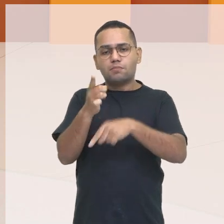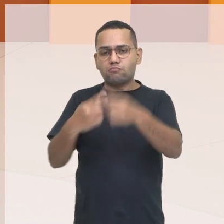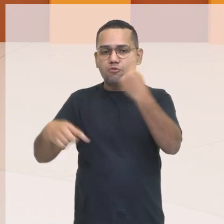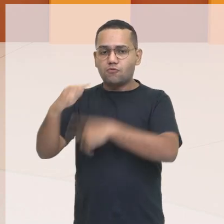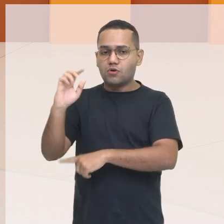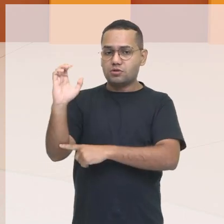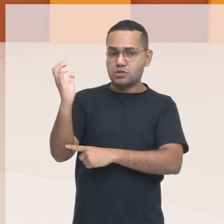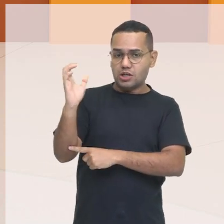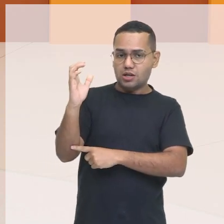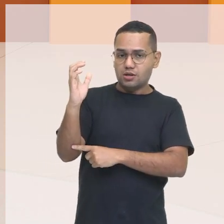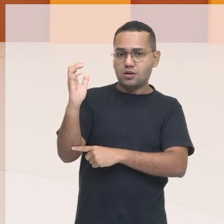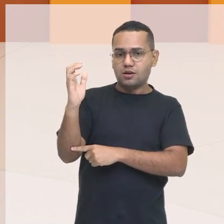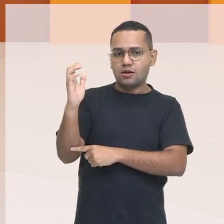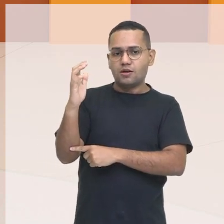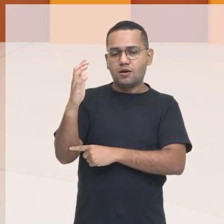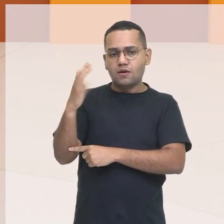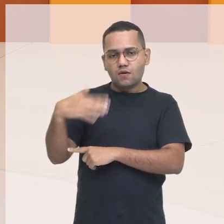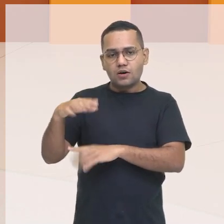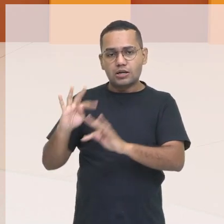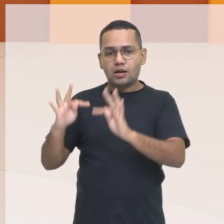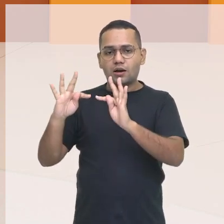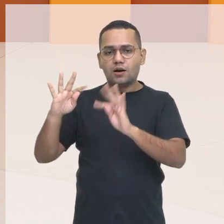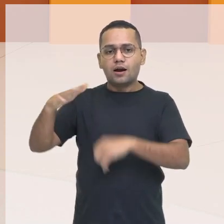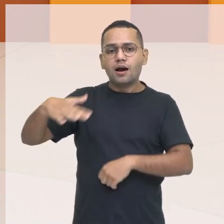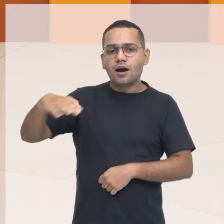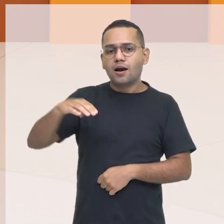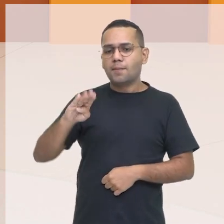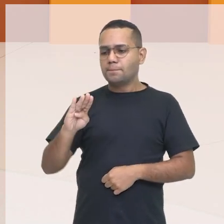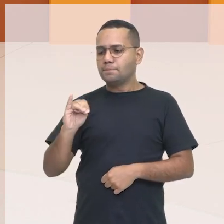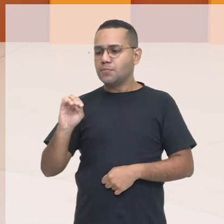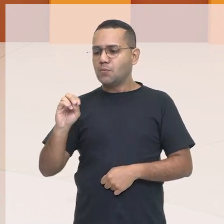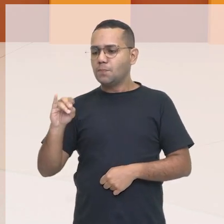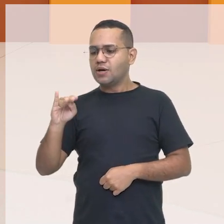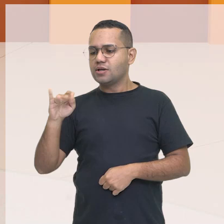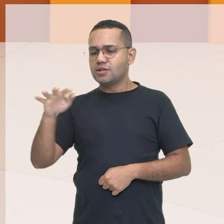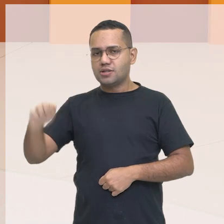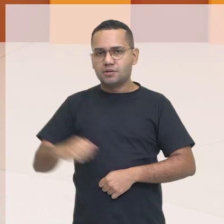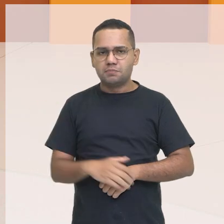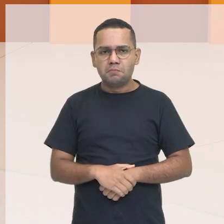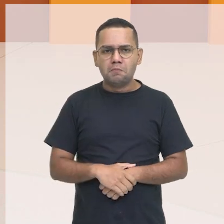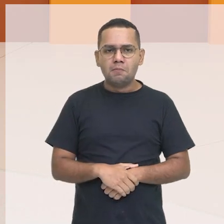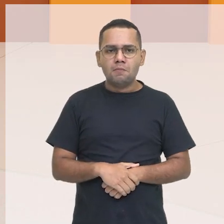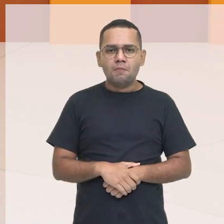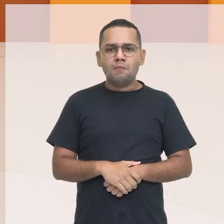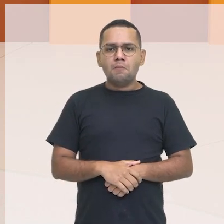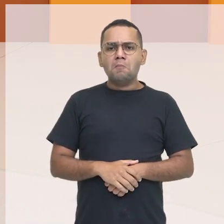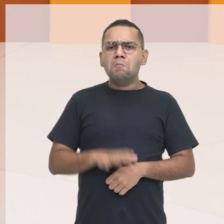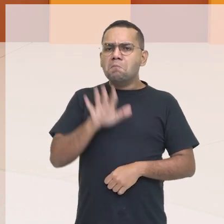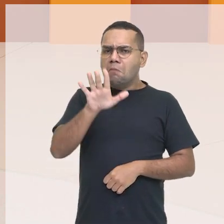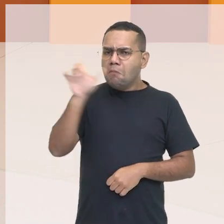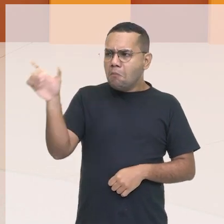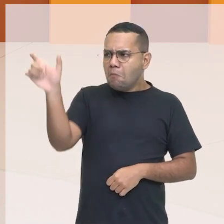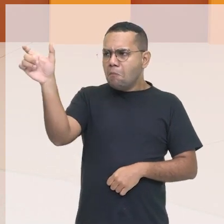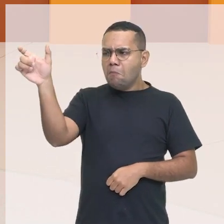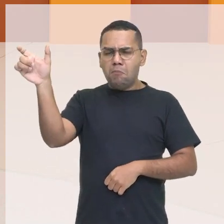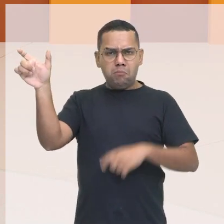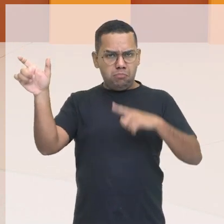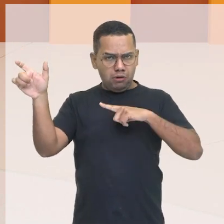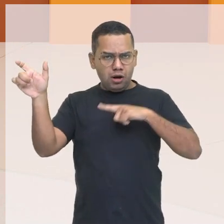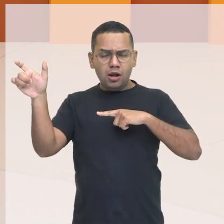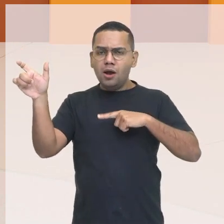gravem esse ponto aqui. Ela só existe, a bioética, por conta dos dilemas